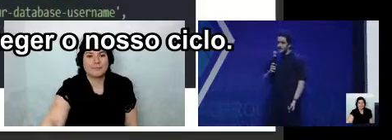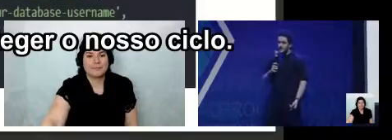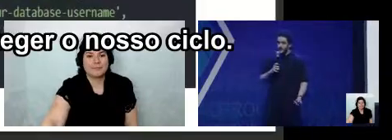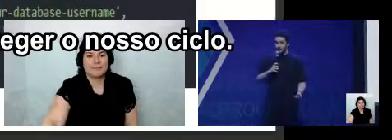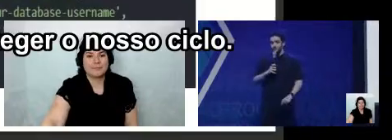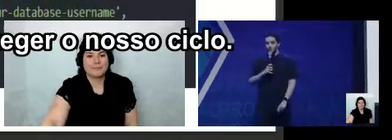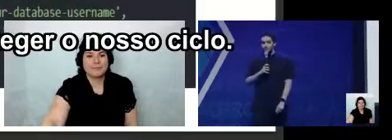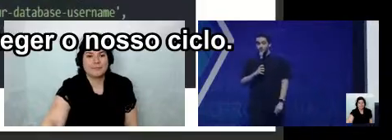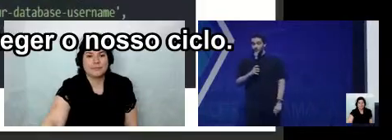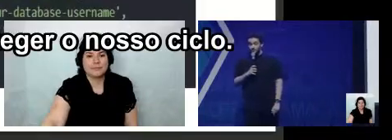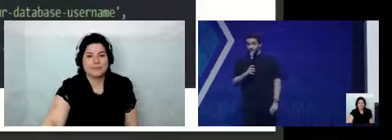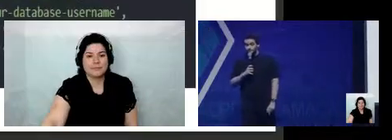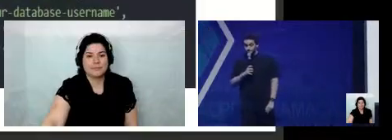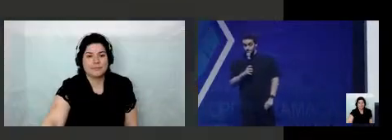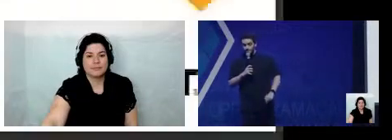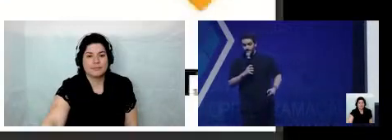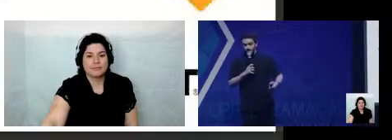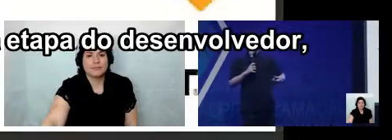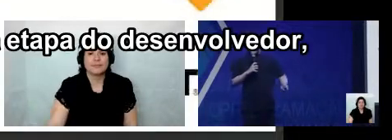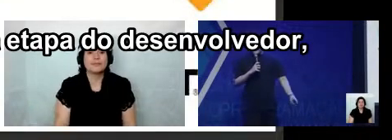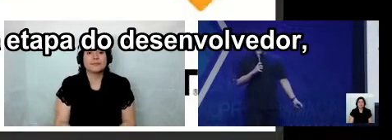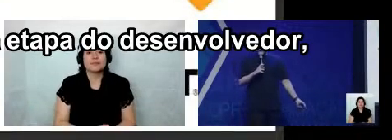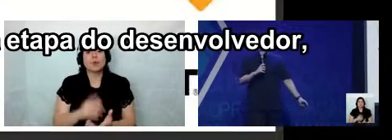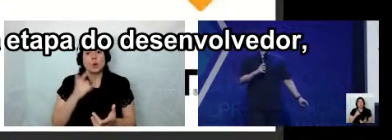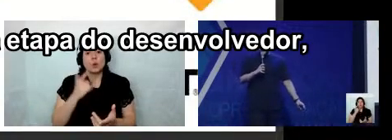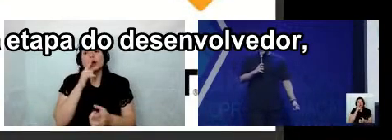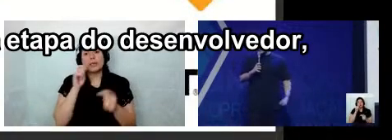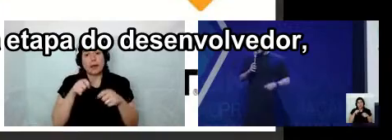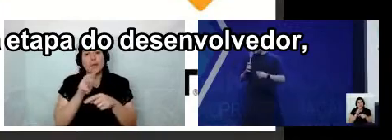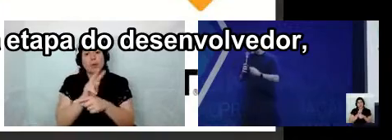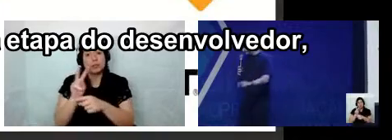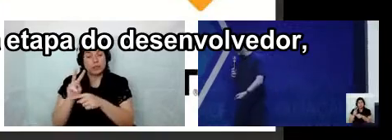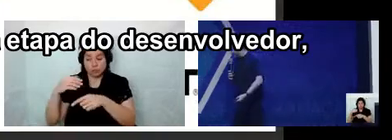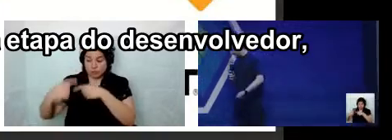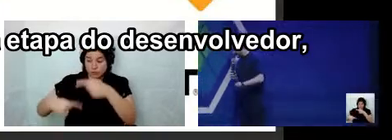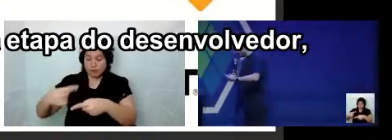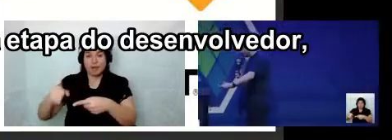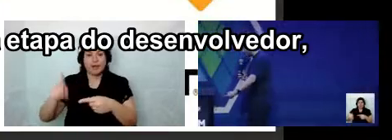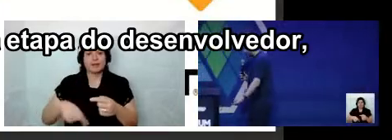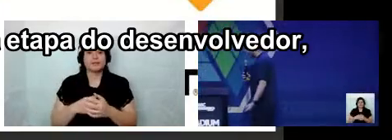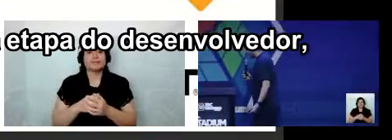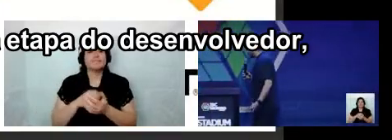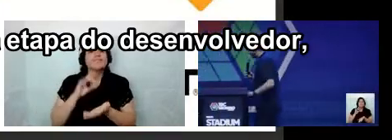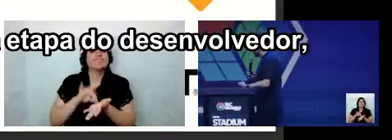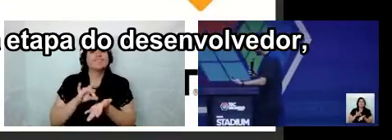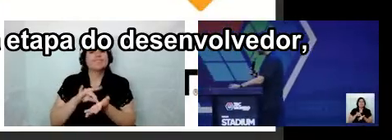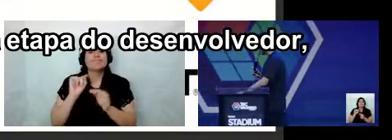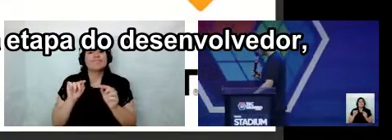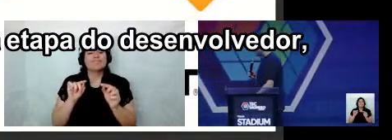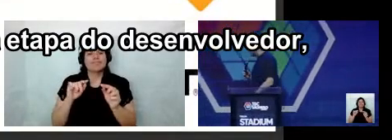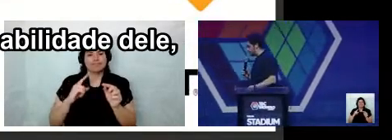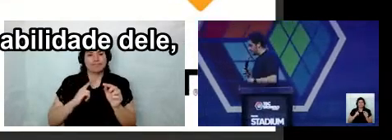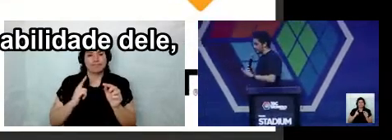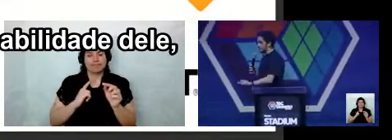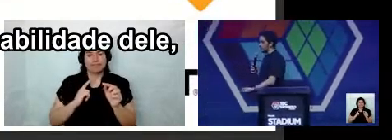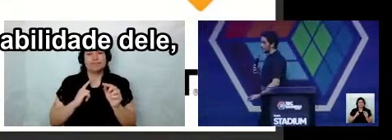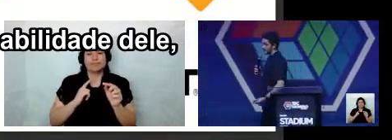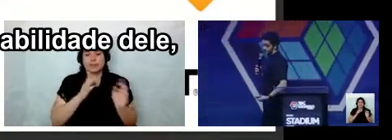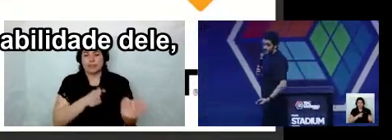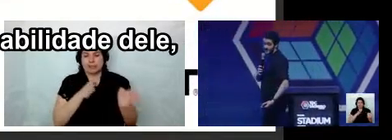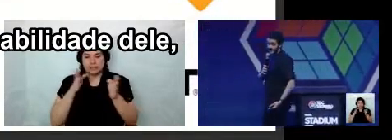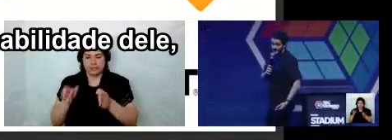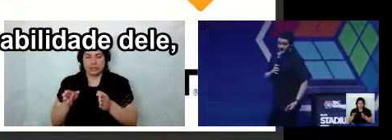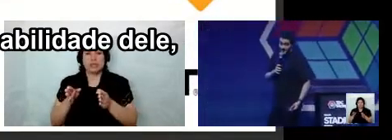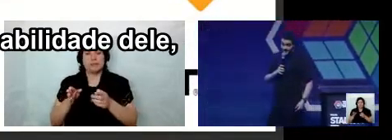consegue proteger o nosso ciclo. E, na verdade, passando um pouco também da etapa do desenvolvedor, então tirando um